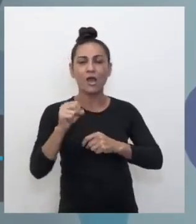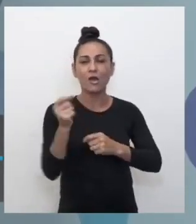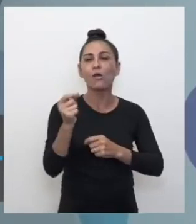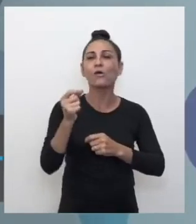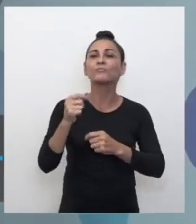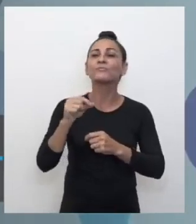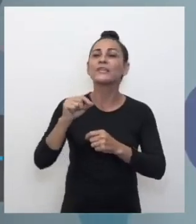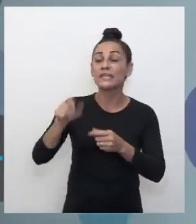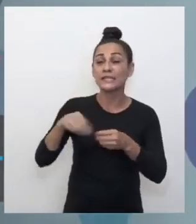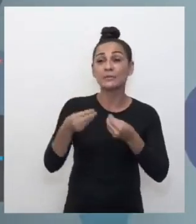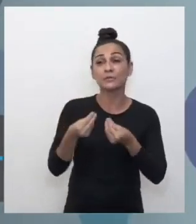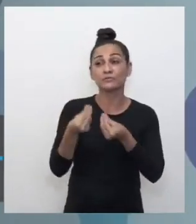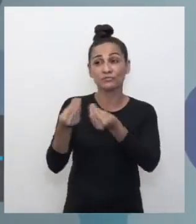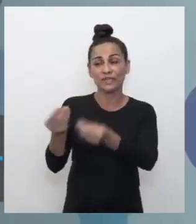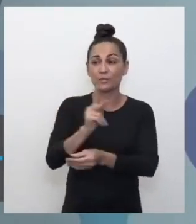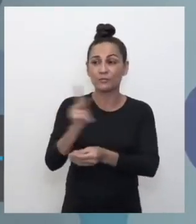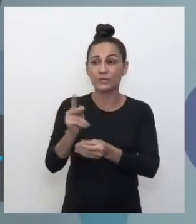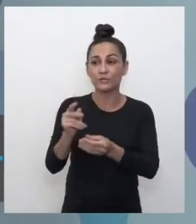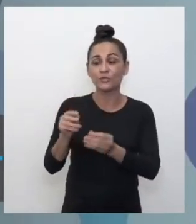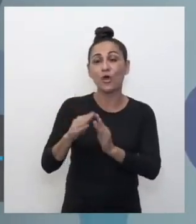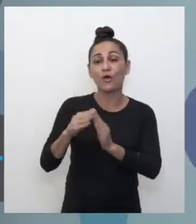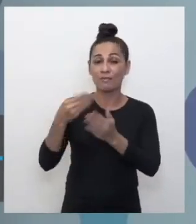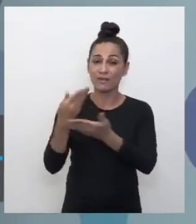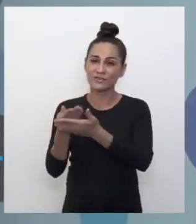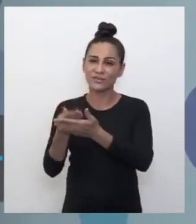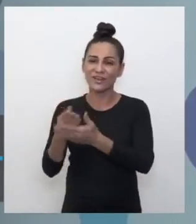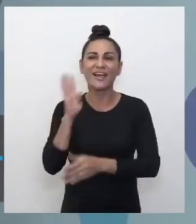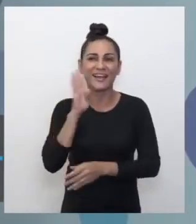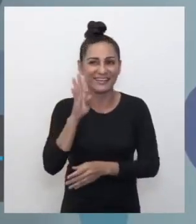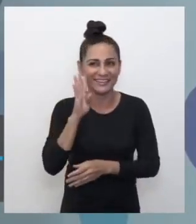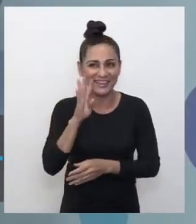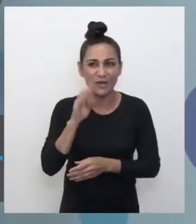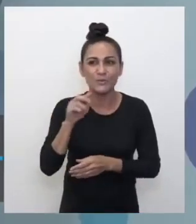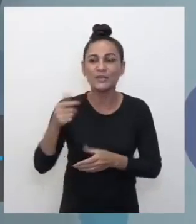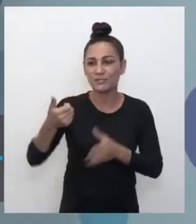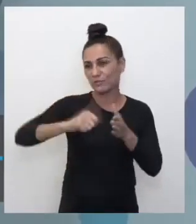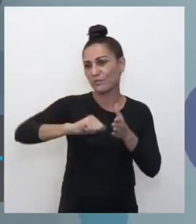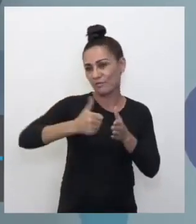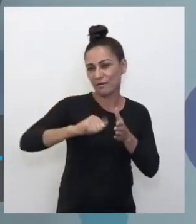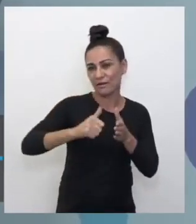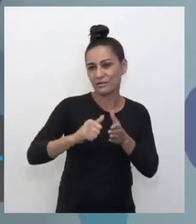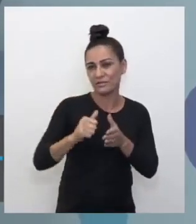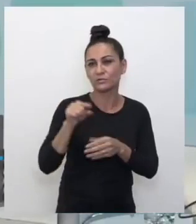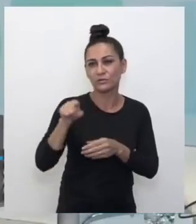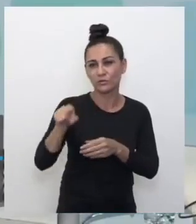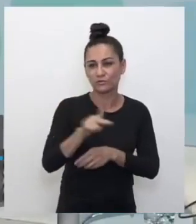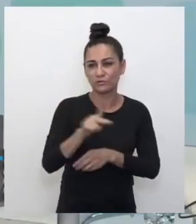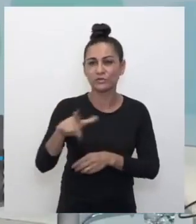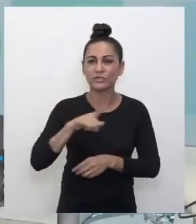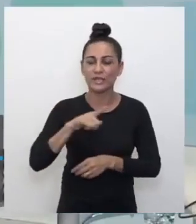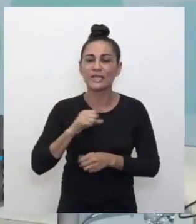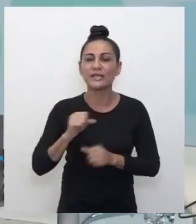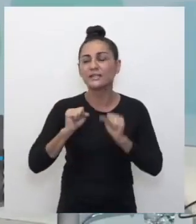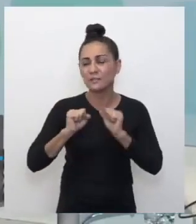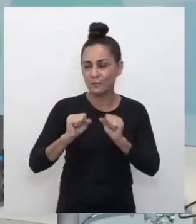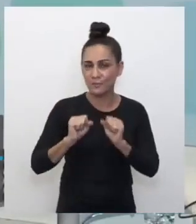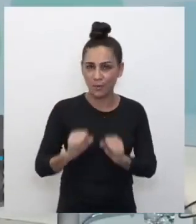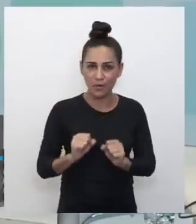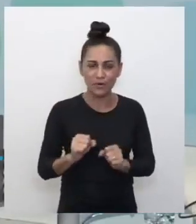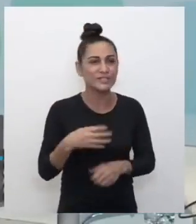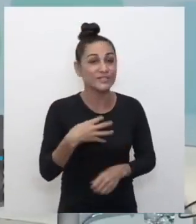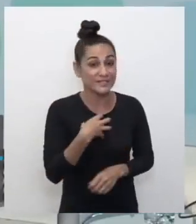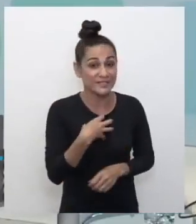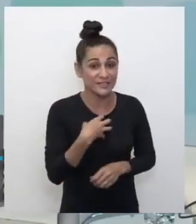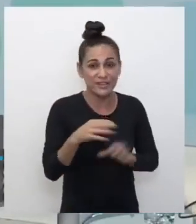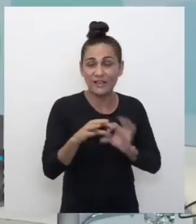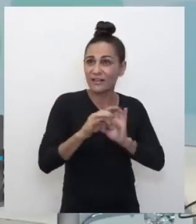e depois entregar para o seu professor na escola, é legal, que é mais um instrumento de avaliação que ele vai ter. Tá e bom? eles também podem, se quiserem e se sentirem à